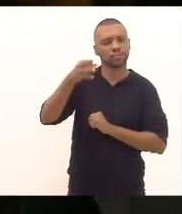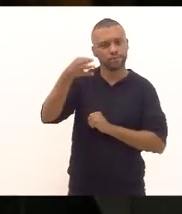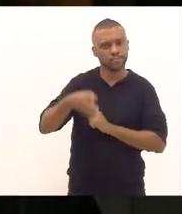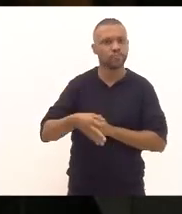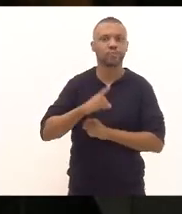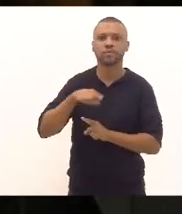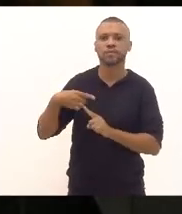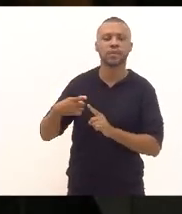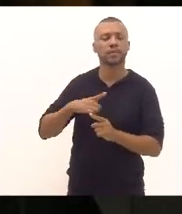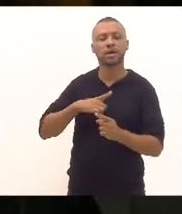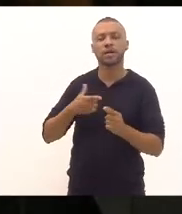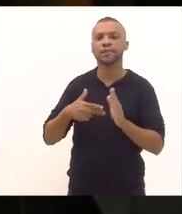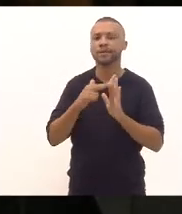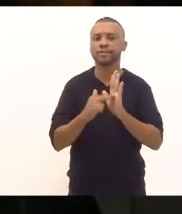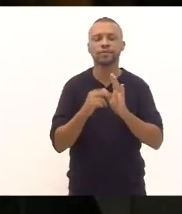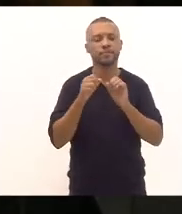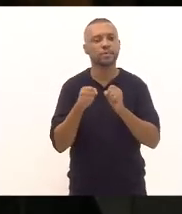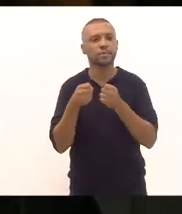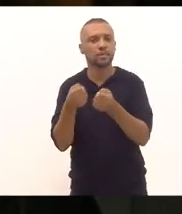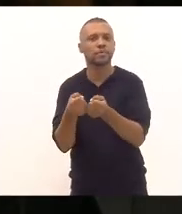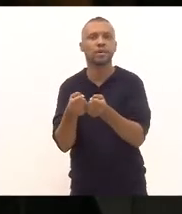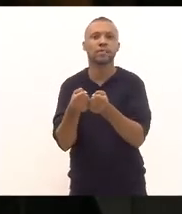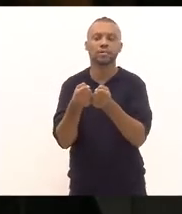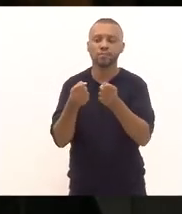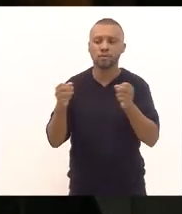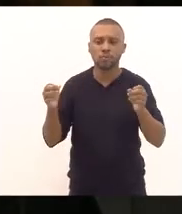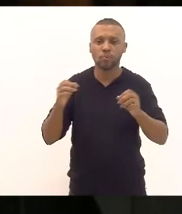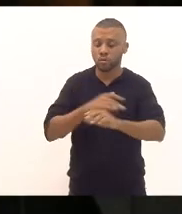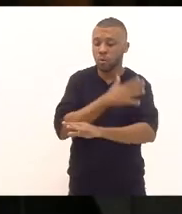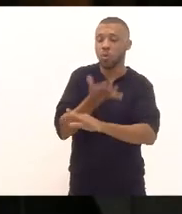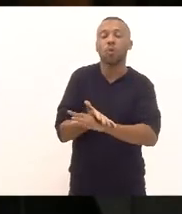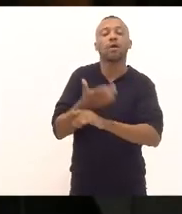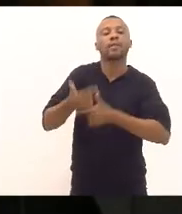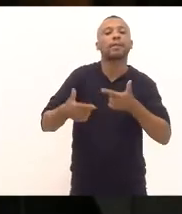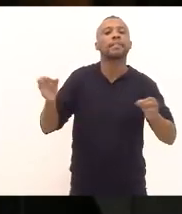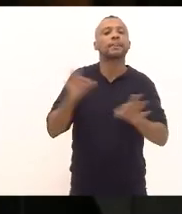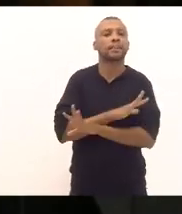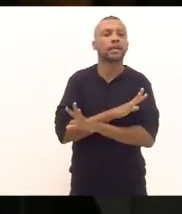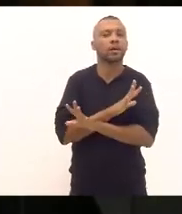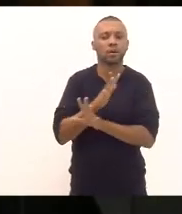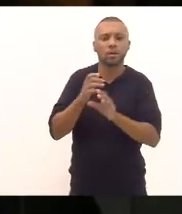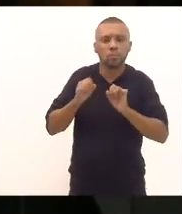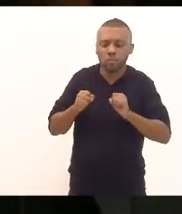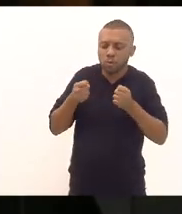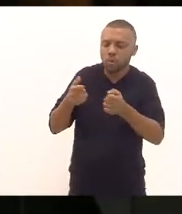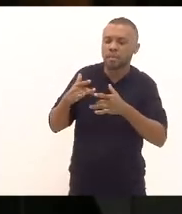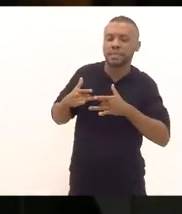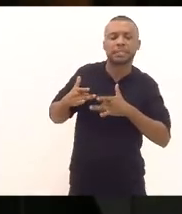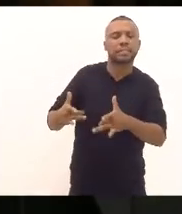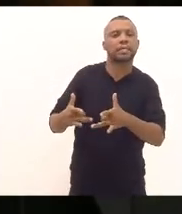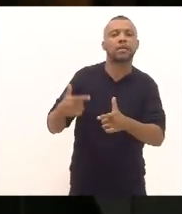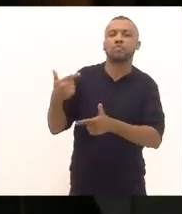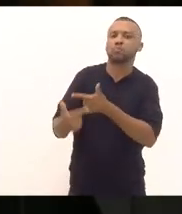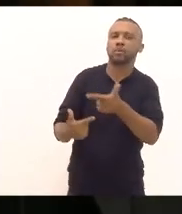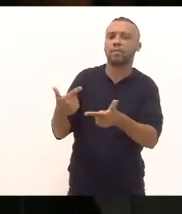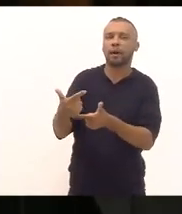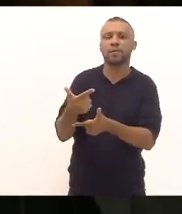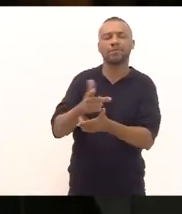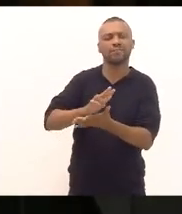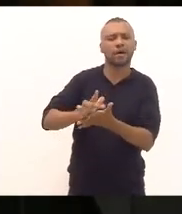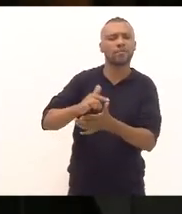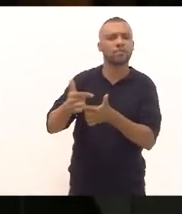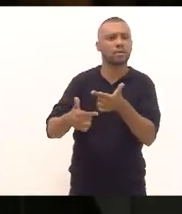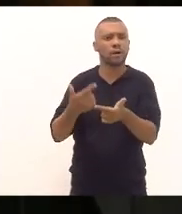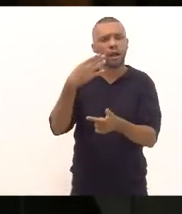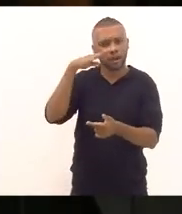e em regime de dedicação exclusiva de modo que pudessem Se entregar ao conjunto de